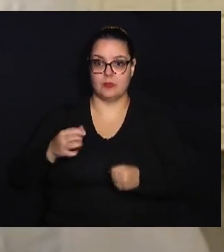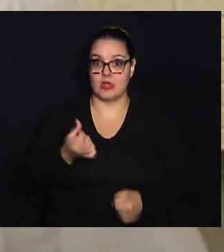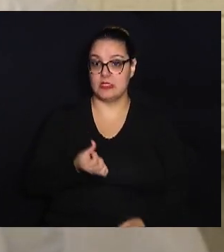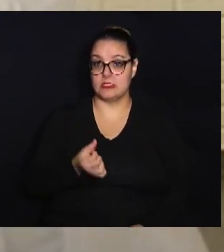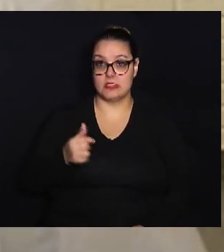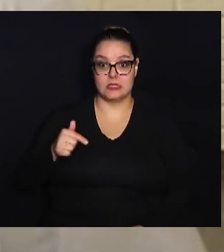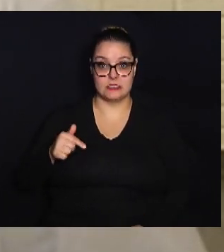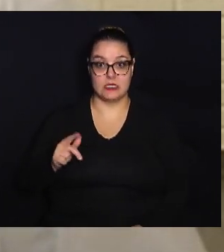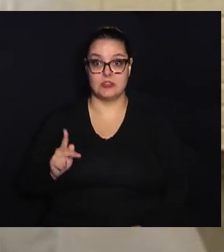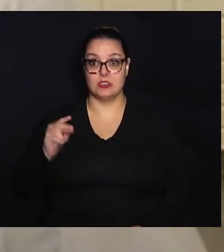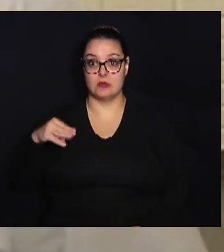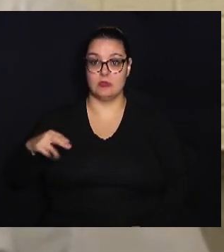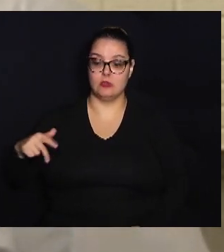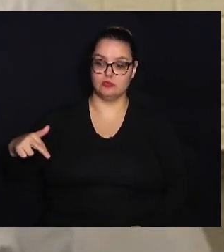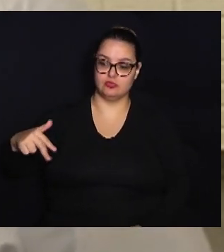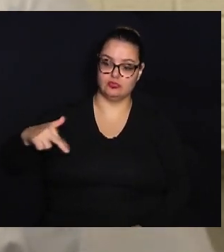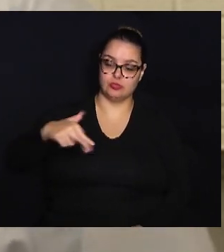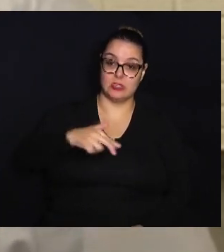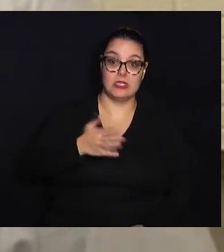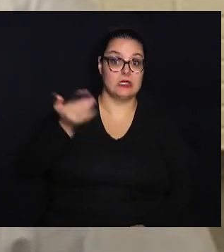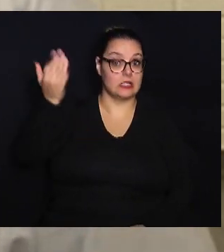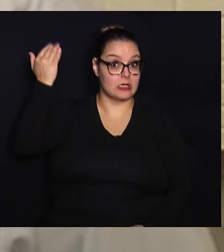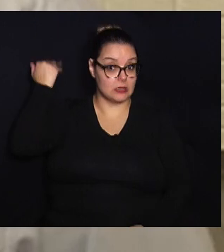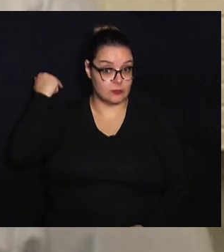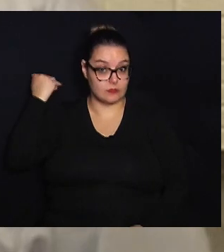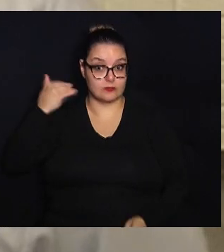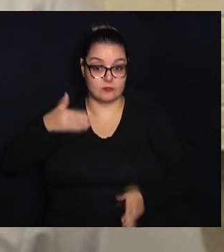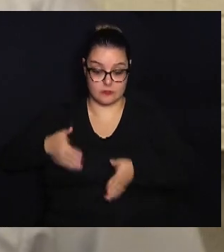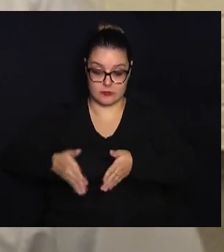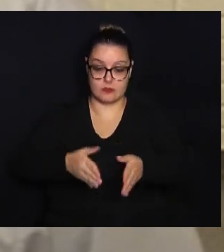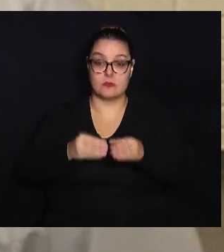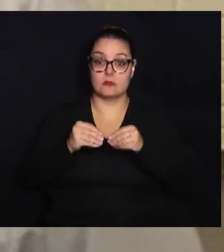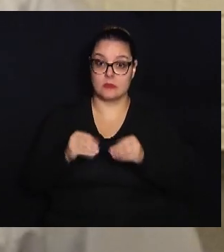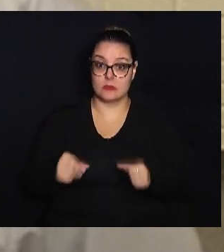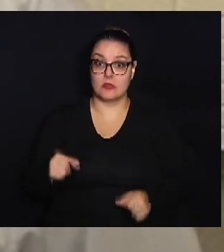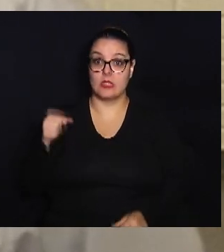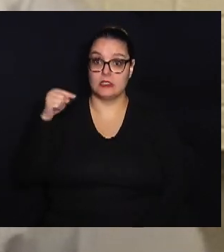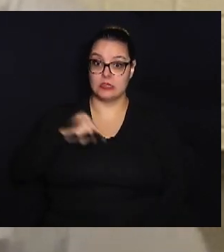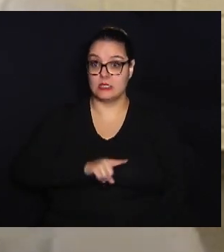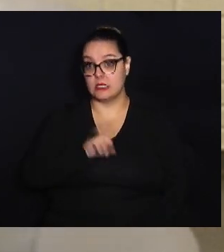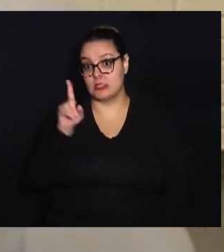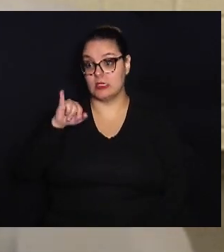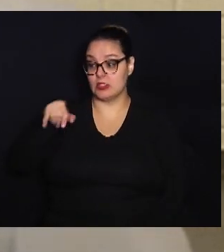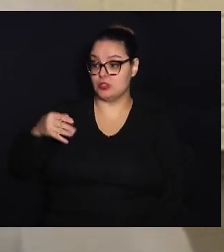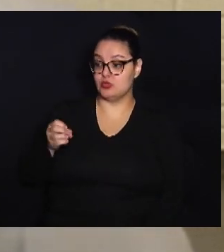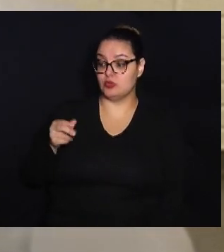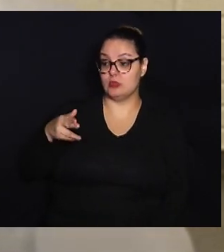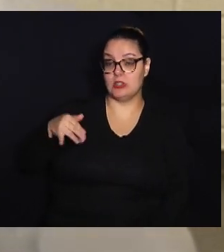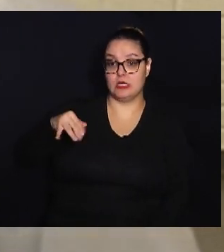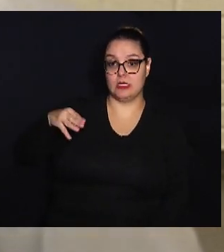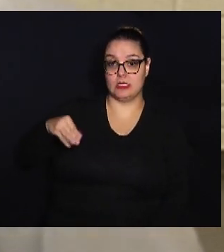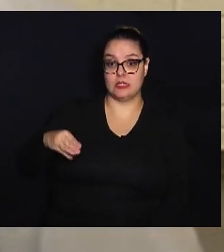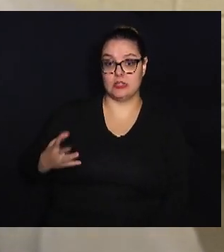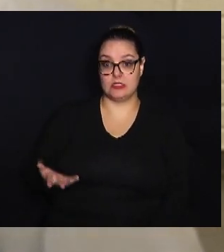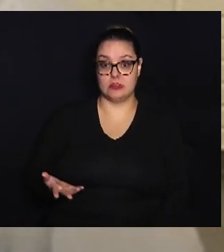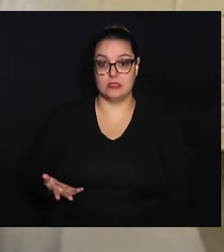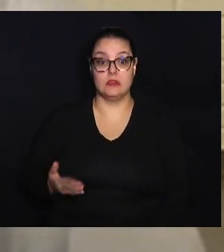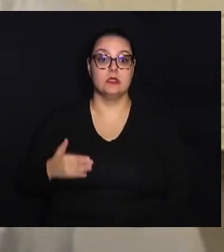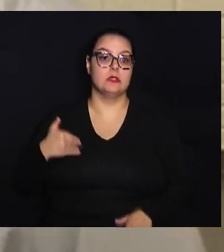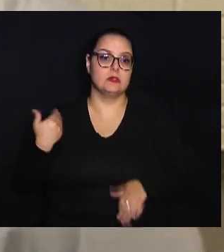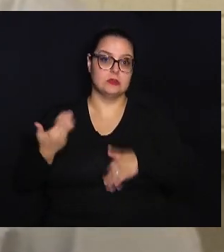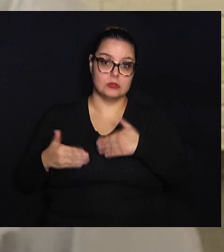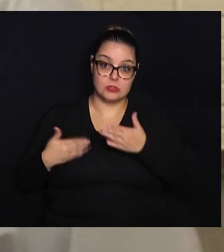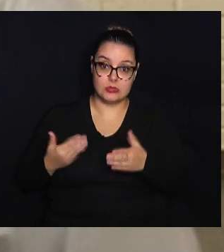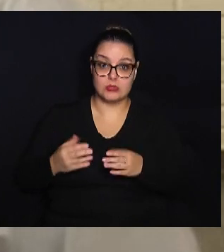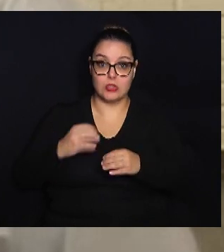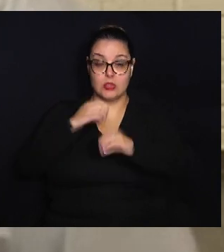6 7 km e vinha a pé e naquela época a estrada era de terra daqui até Joaquim Egídio né E